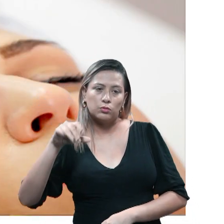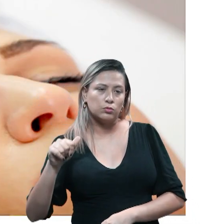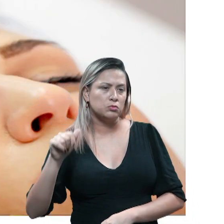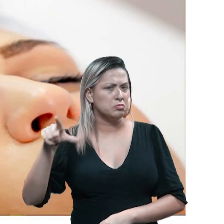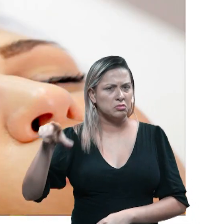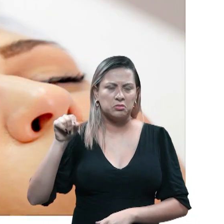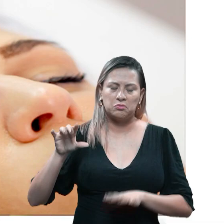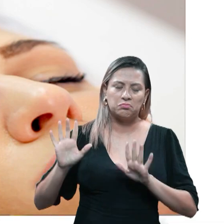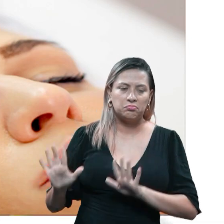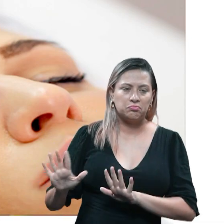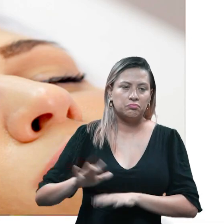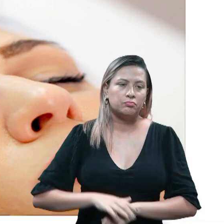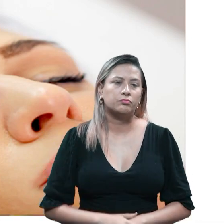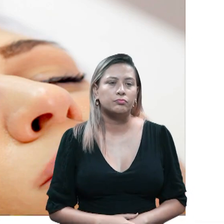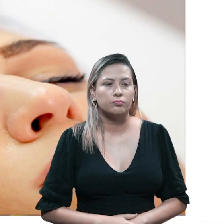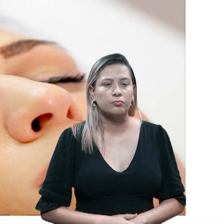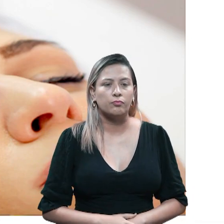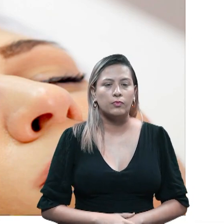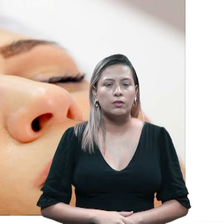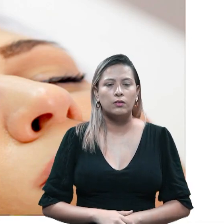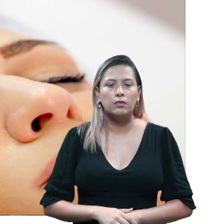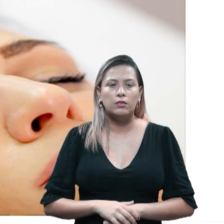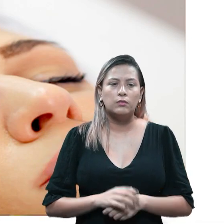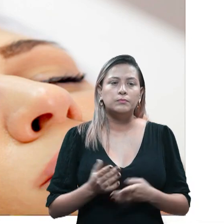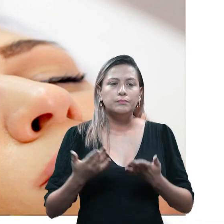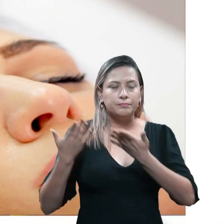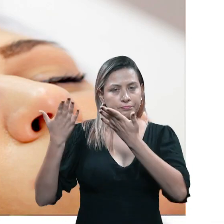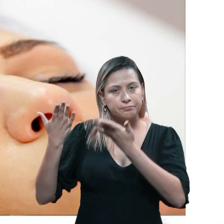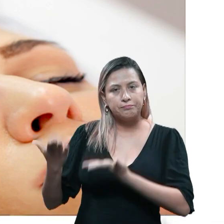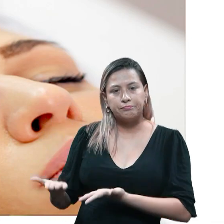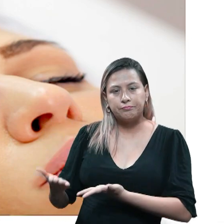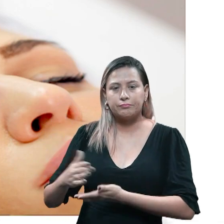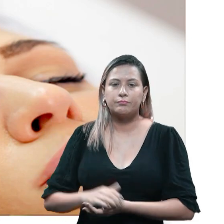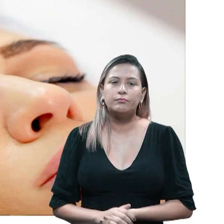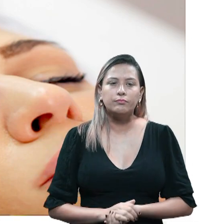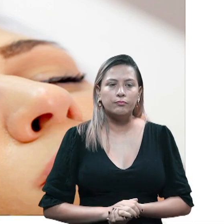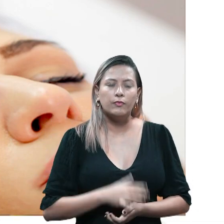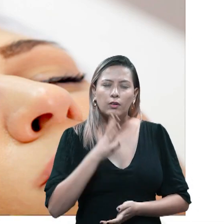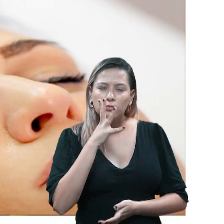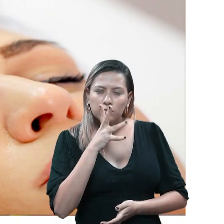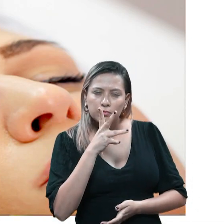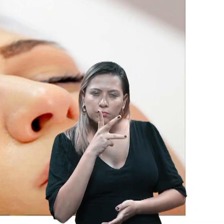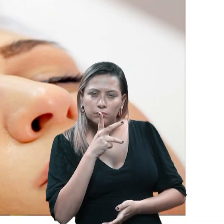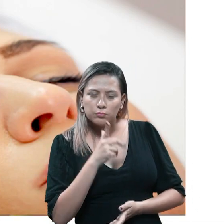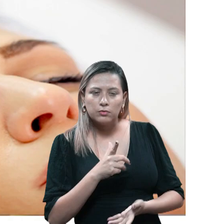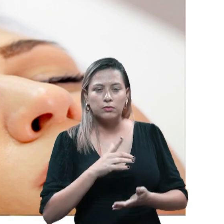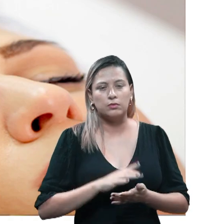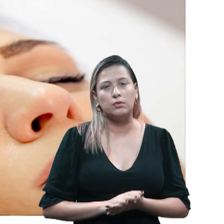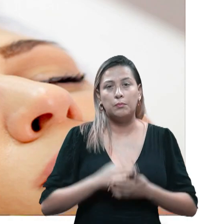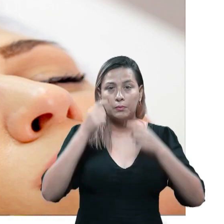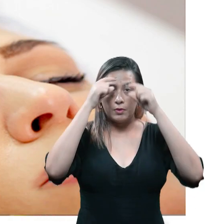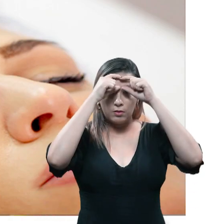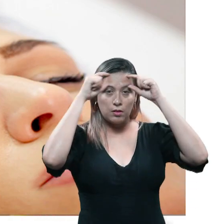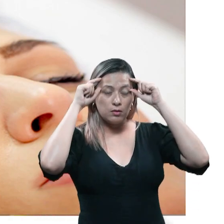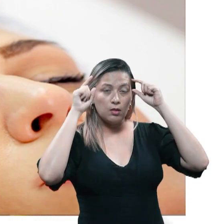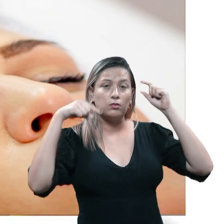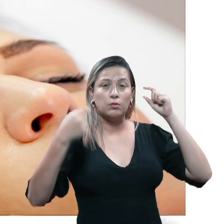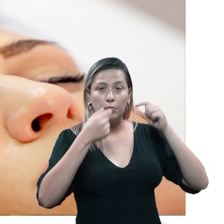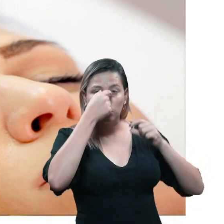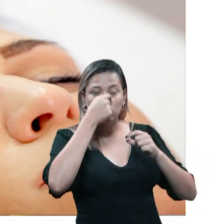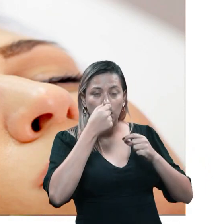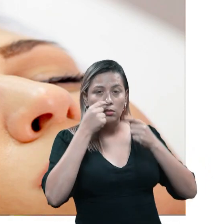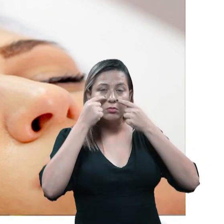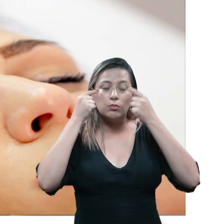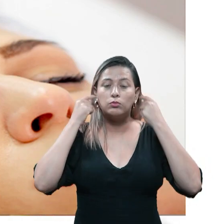extração. Vá retirando o emoliente aos poucos, de acordo com a ordem da extração. Primeiro na testa, nariz, maçãs